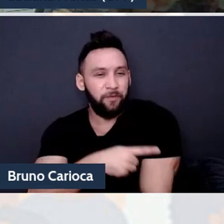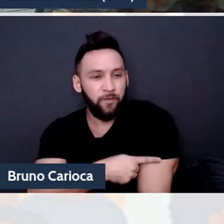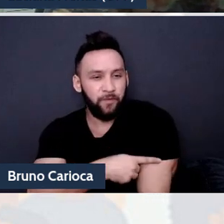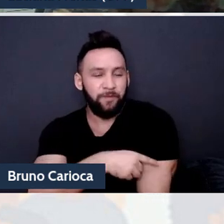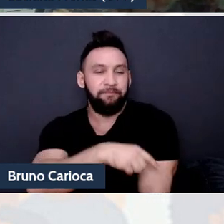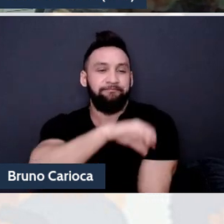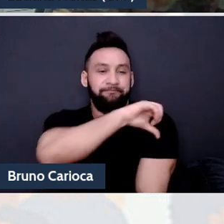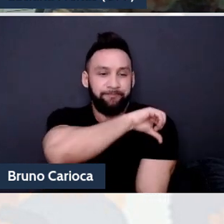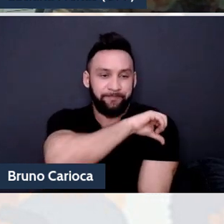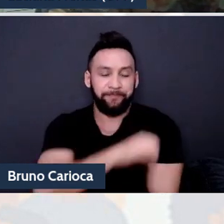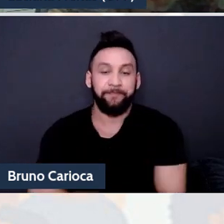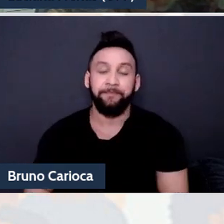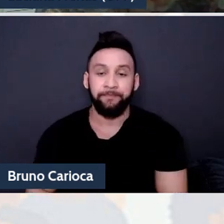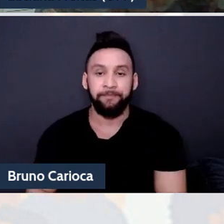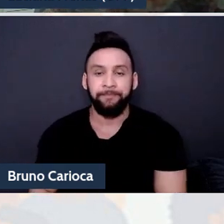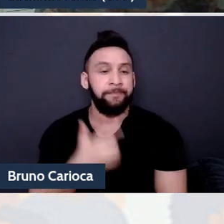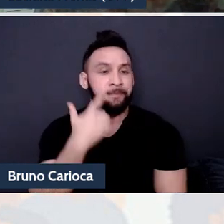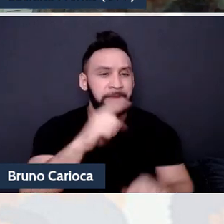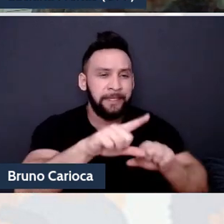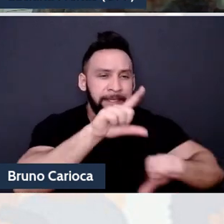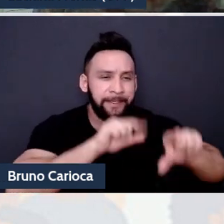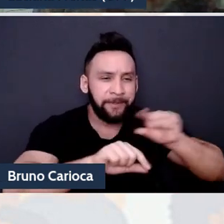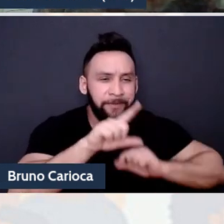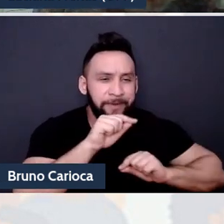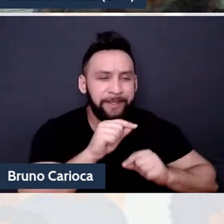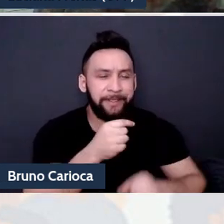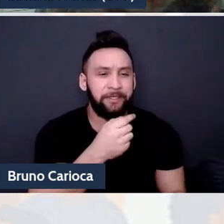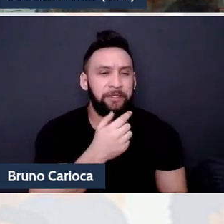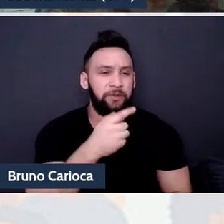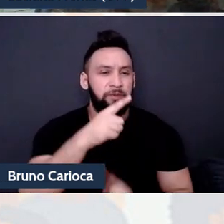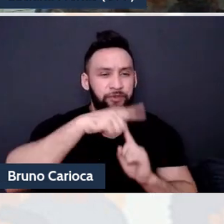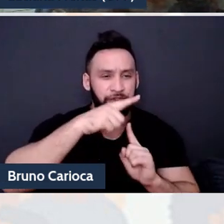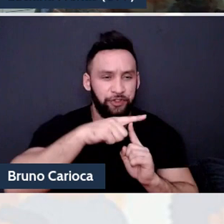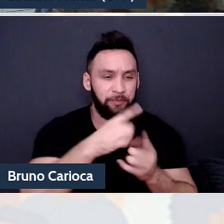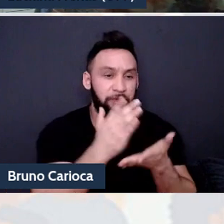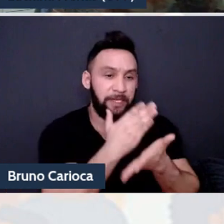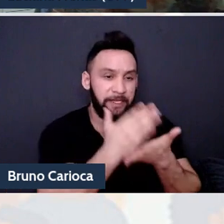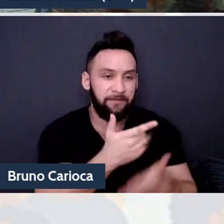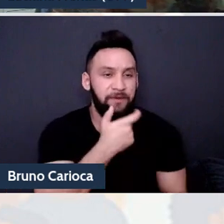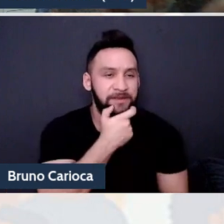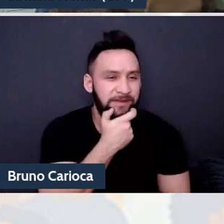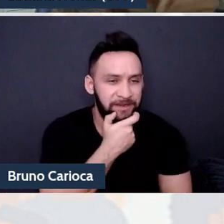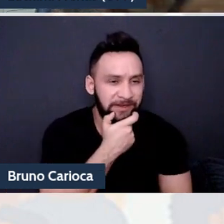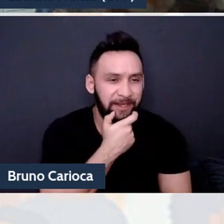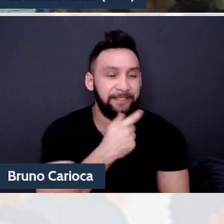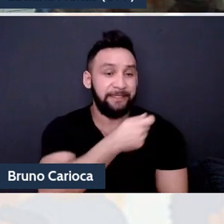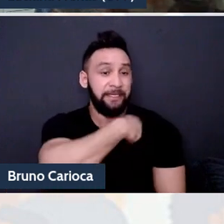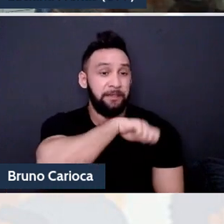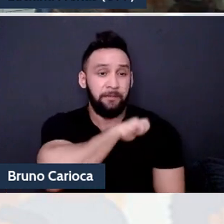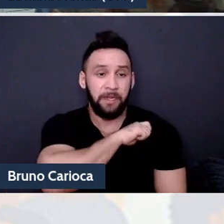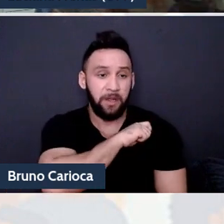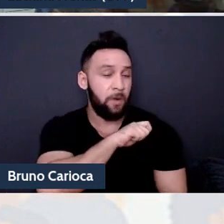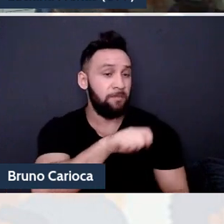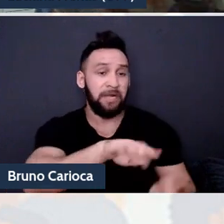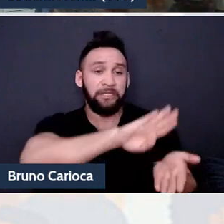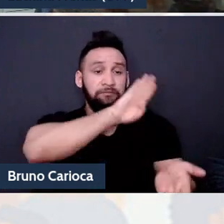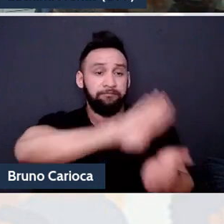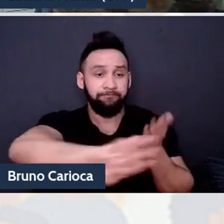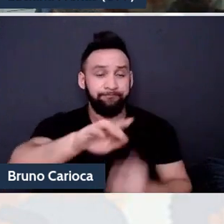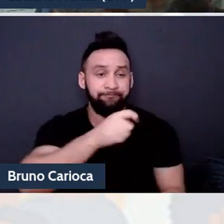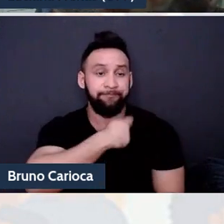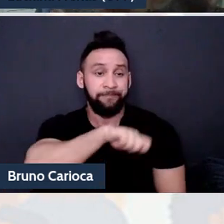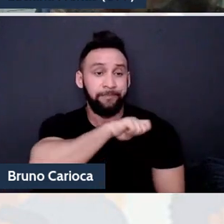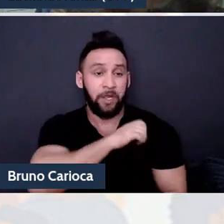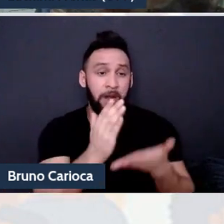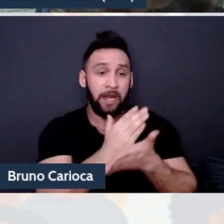a escolha de livros de língua estrangeira moderna em inglês e espanhol e passou a ser apenas língua inglesa, como vocês estão vendo lá na setinha,